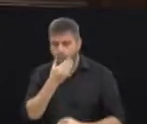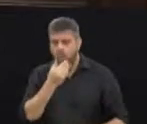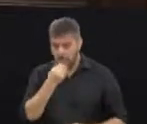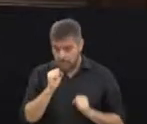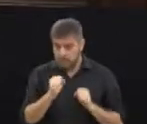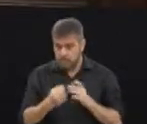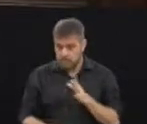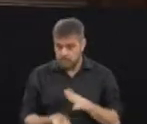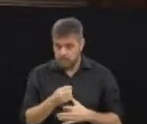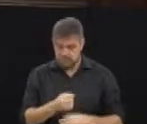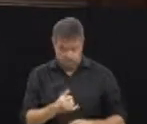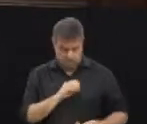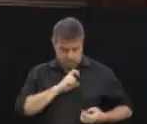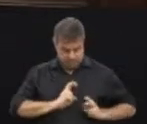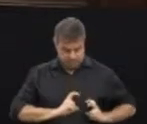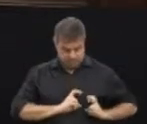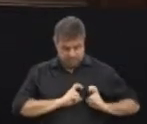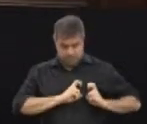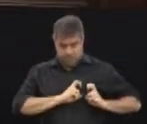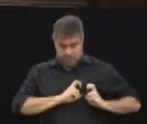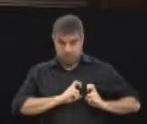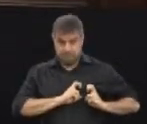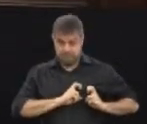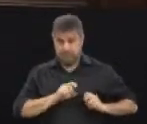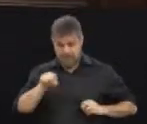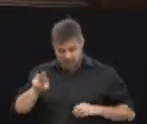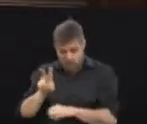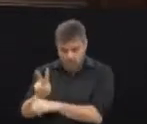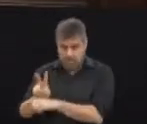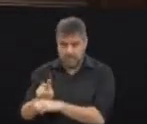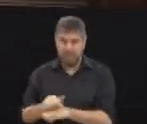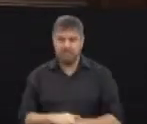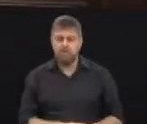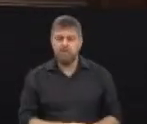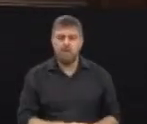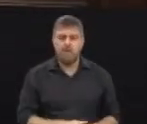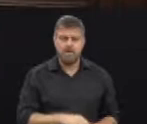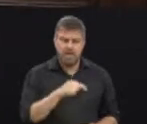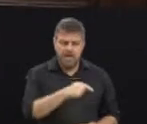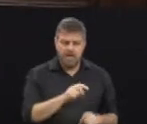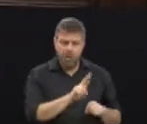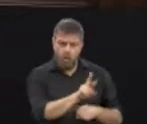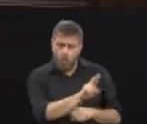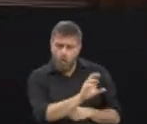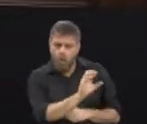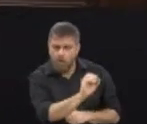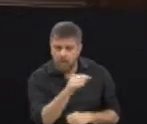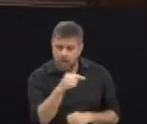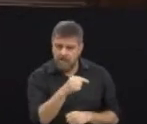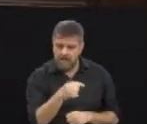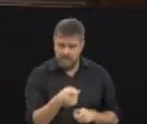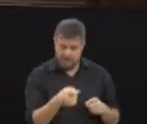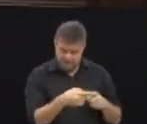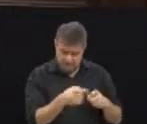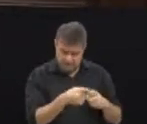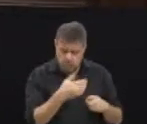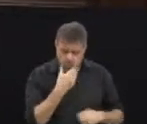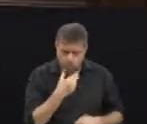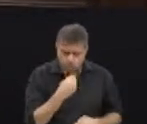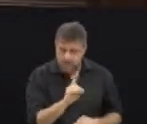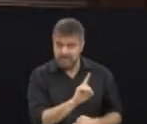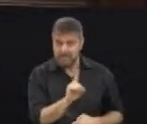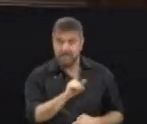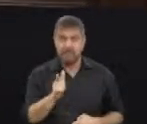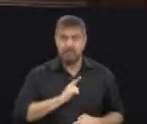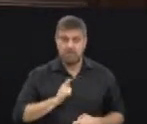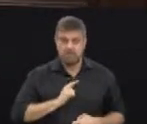homens também que podem ter câncer de mama. Mas o urologista, ele não é só médico de homem, não. O urologista, ele trata de todas